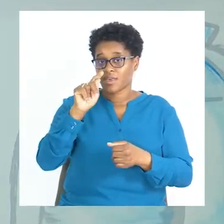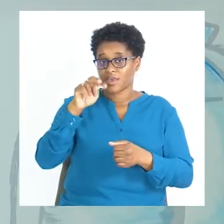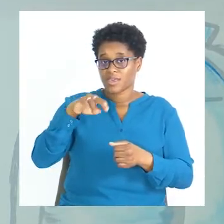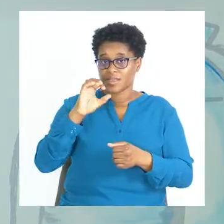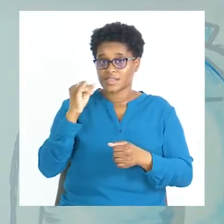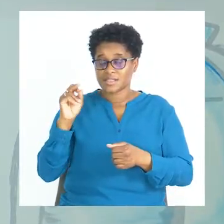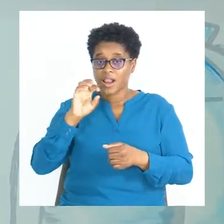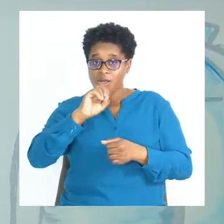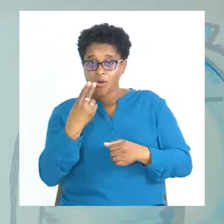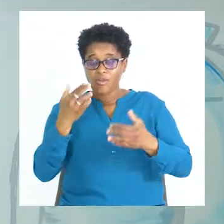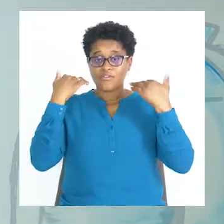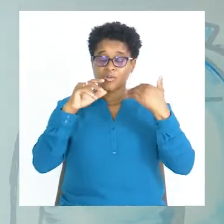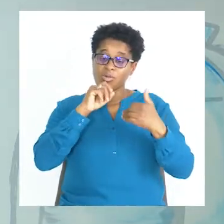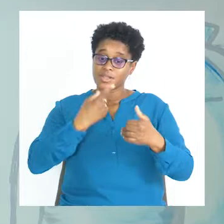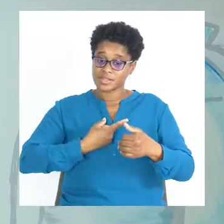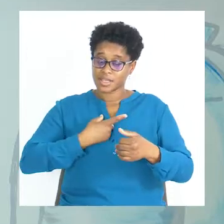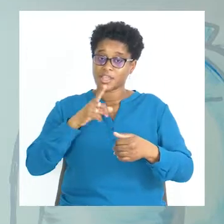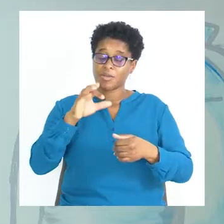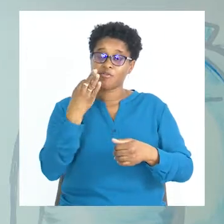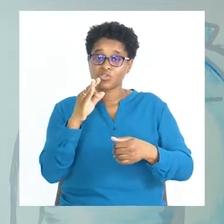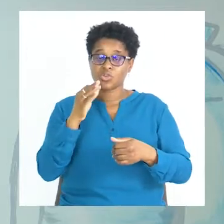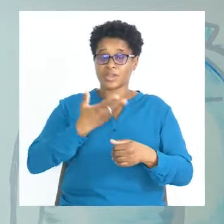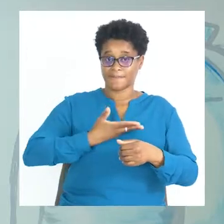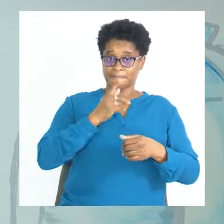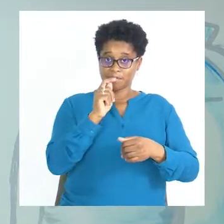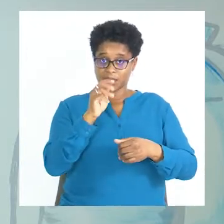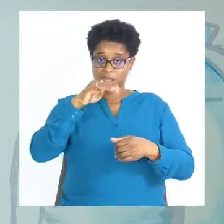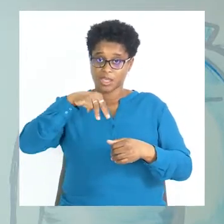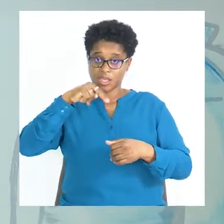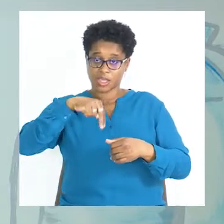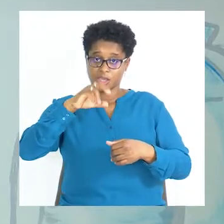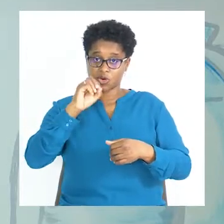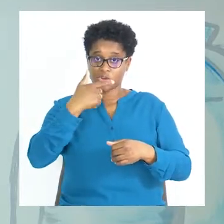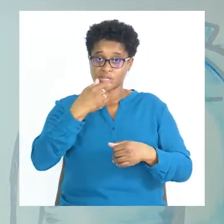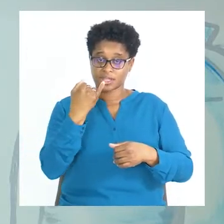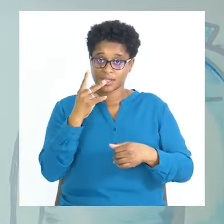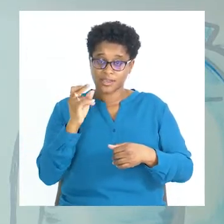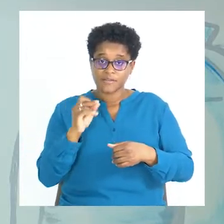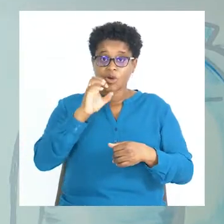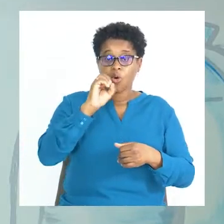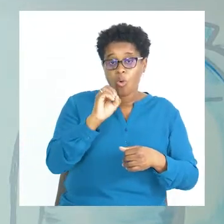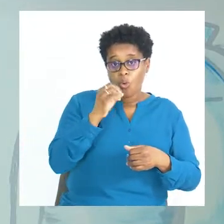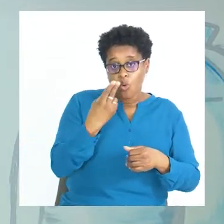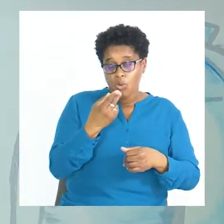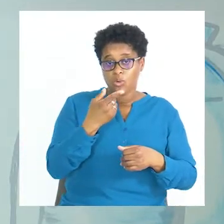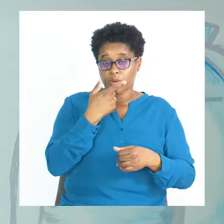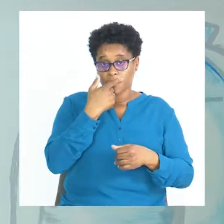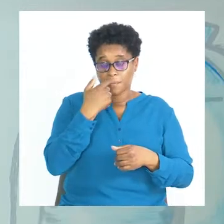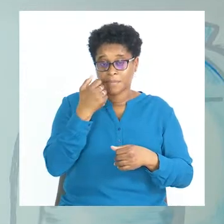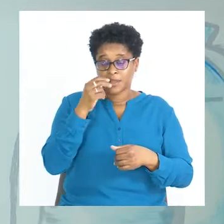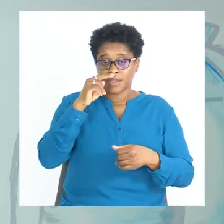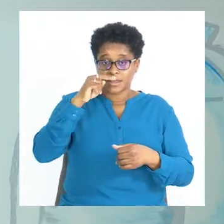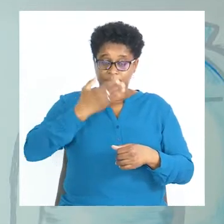ser também denominada de função donativa ou denotativa. Está bem? É que certas vezes há palavras